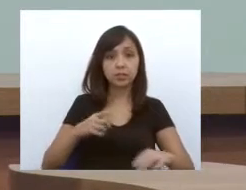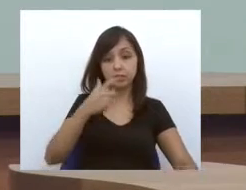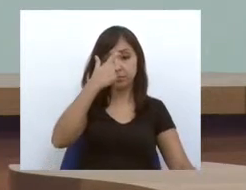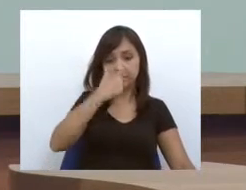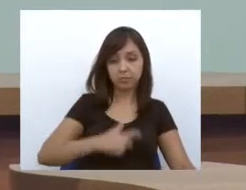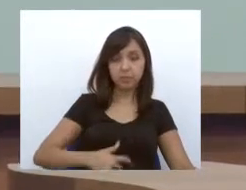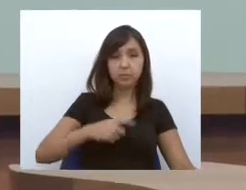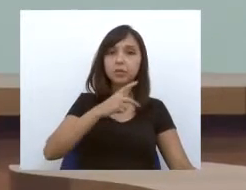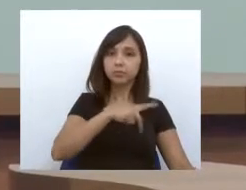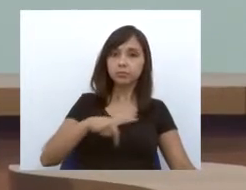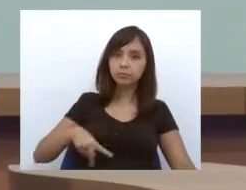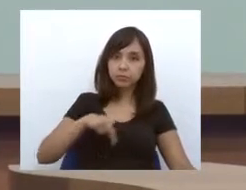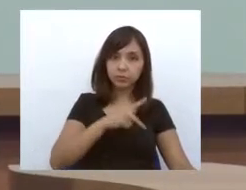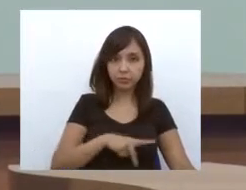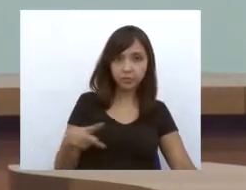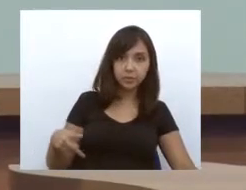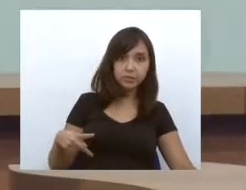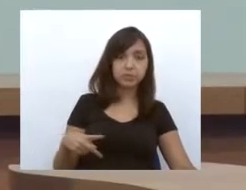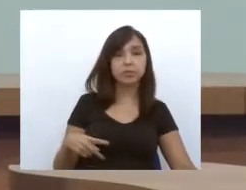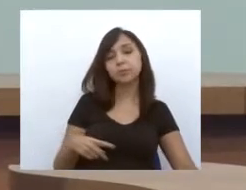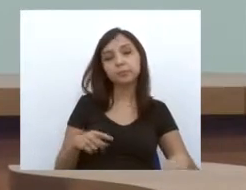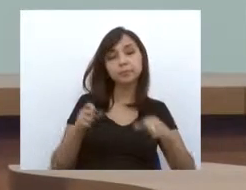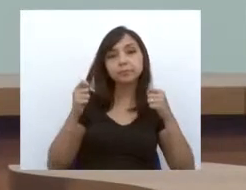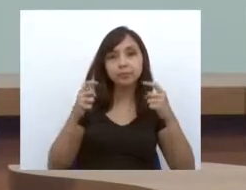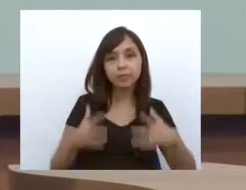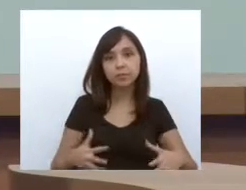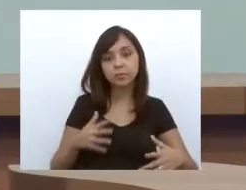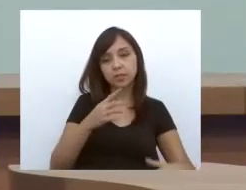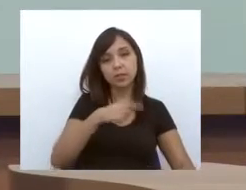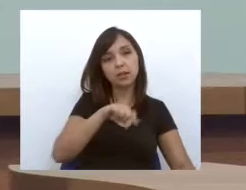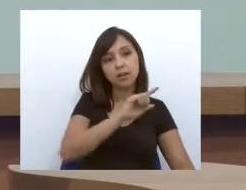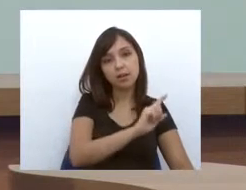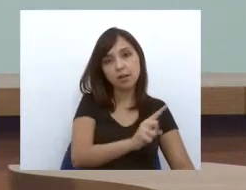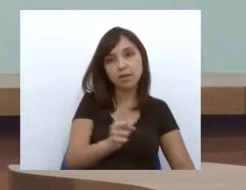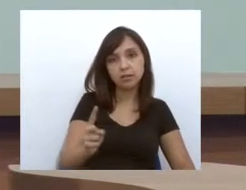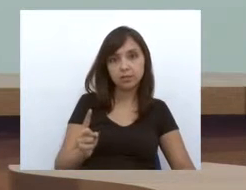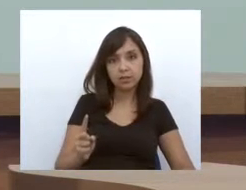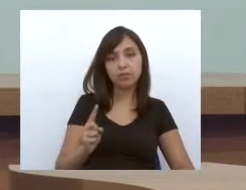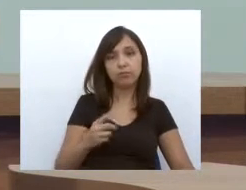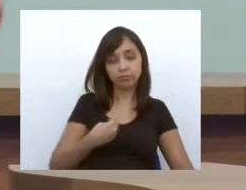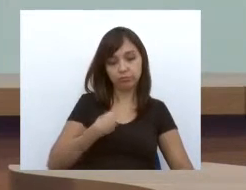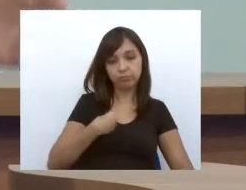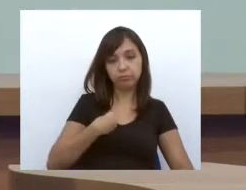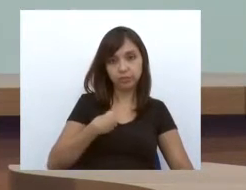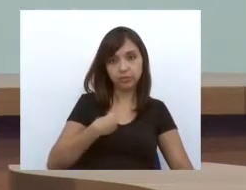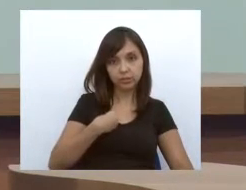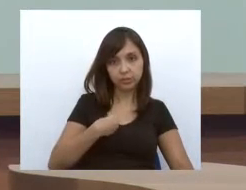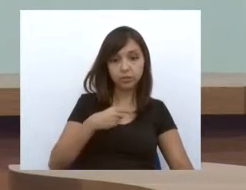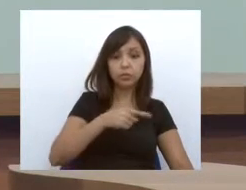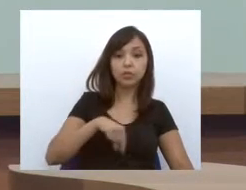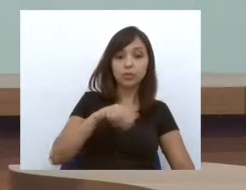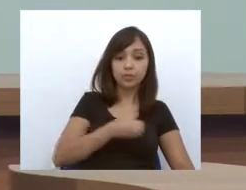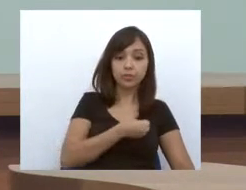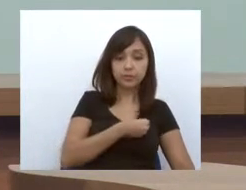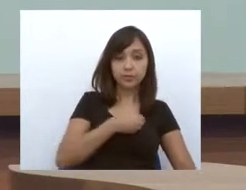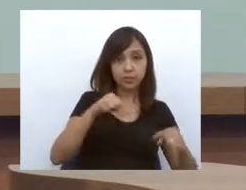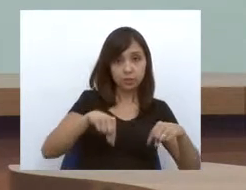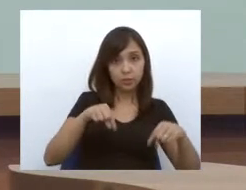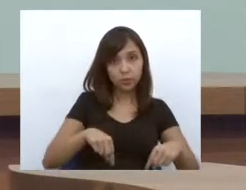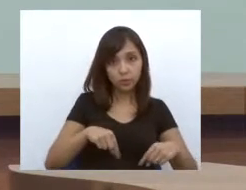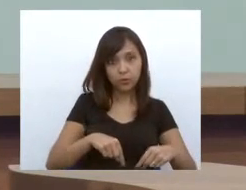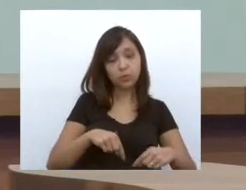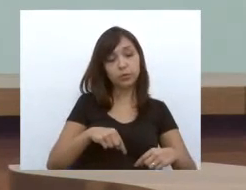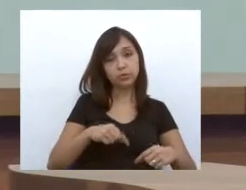do professor, e que remete às condições existentes em que nós vivemos na nossa escola